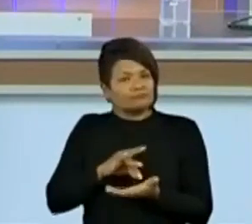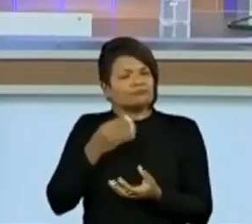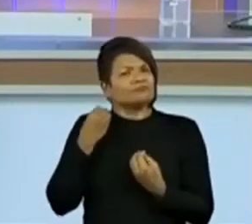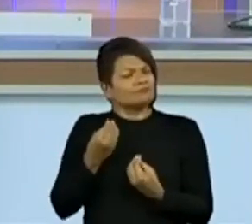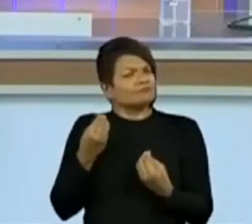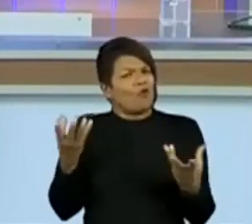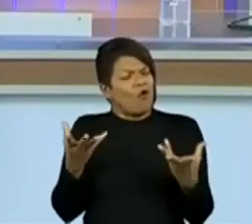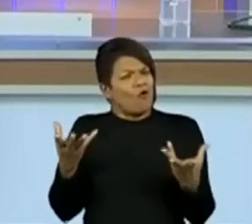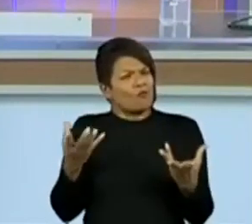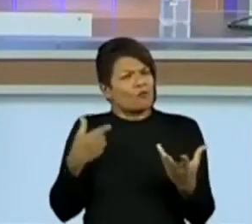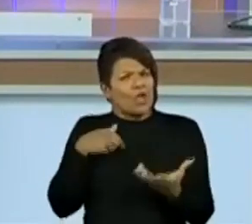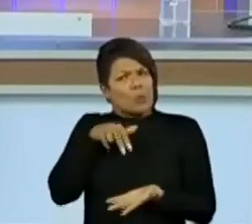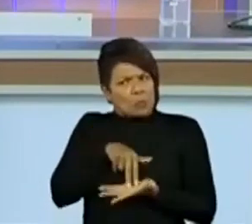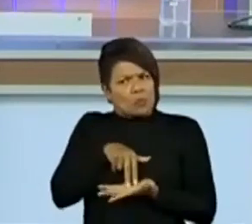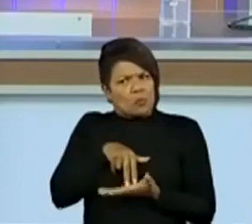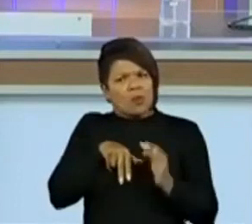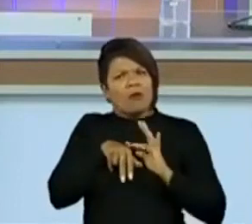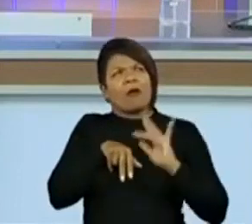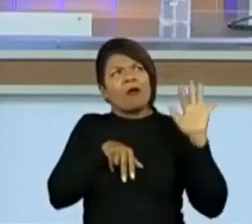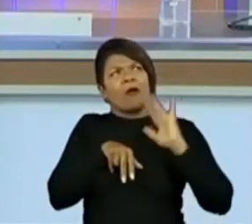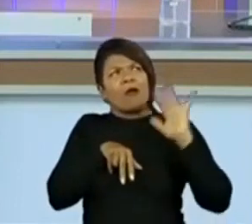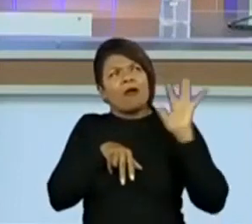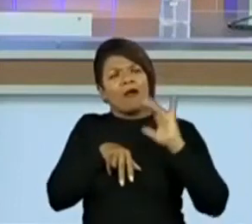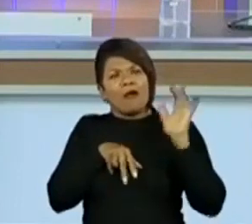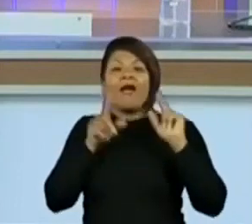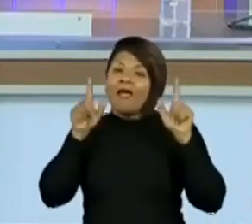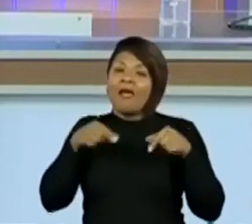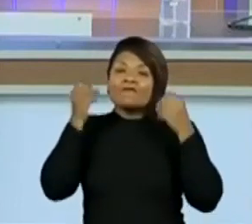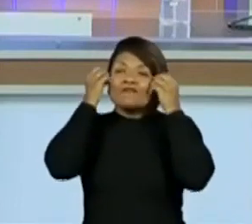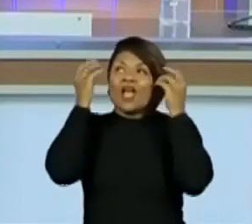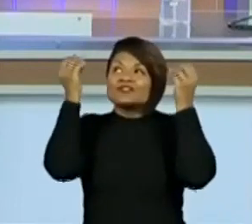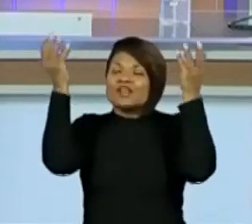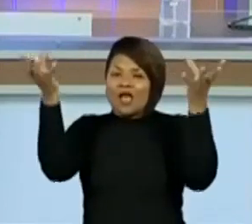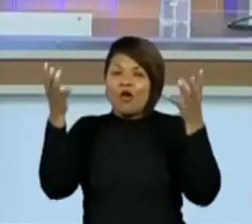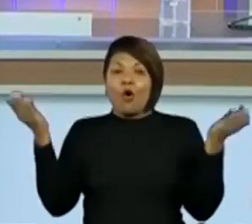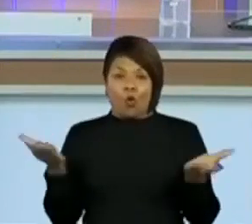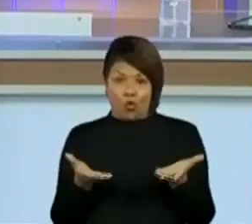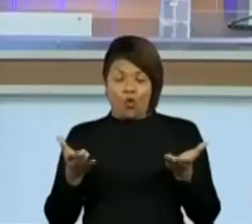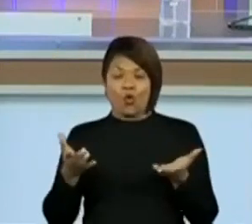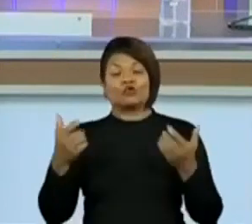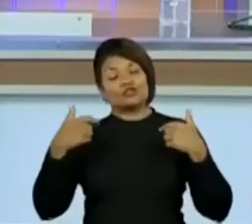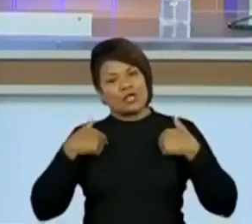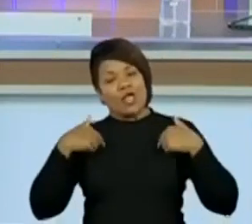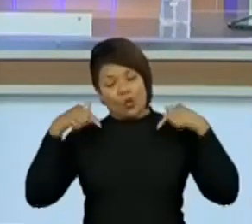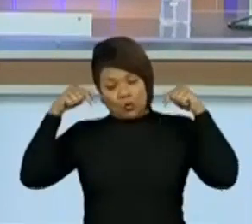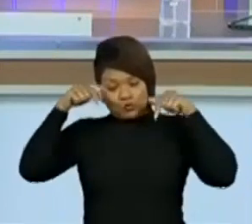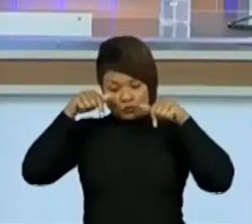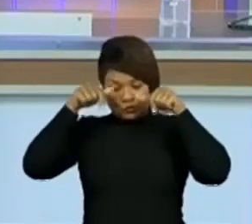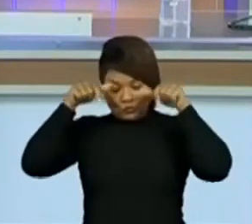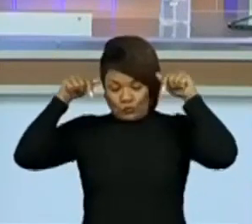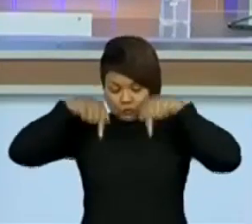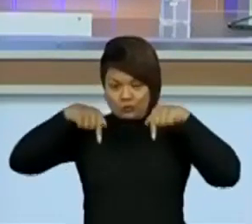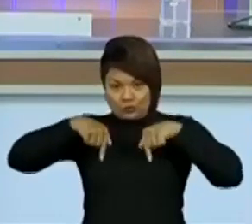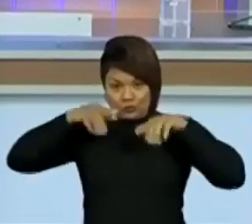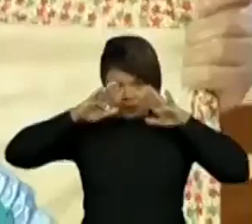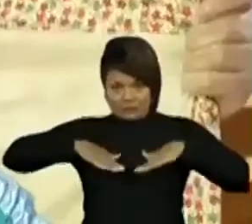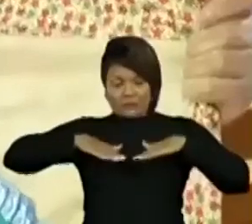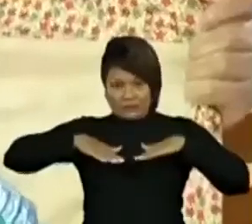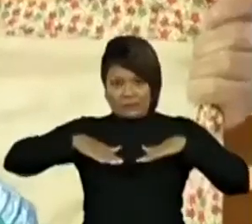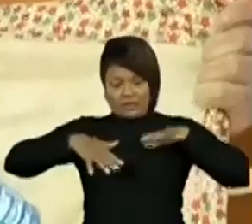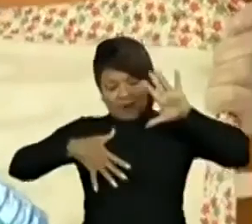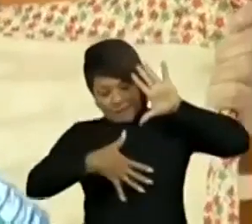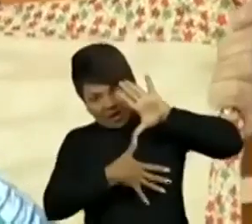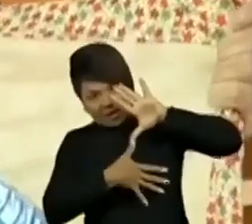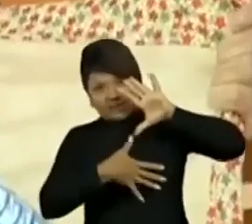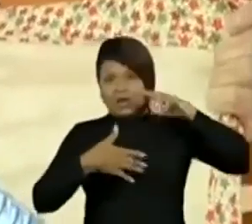do lugar. Hoje eu estou aqui, num ponto da América, mas eu posso, através das histórias, ir a